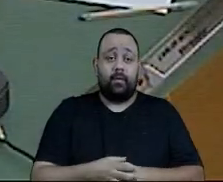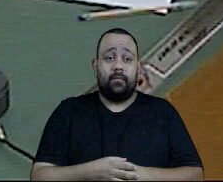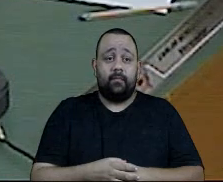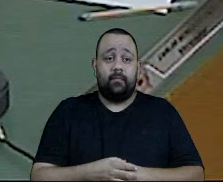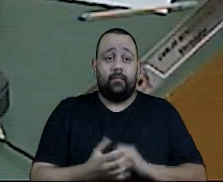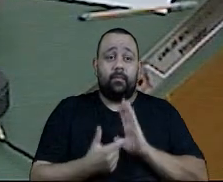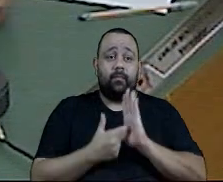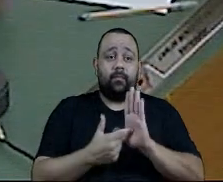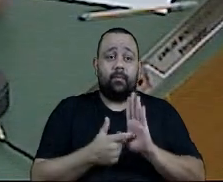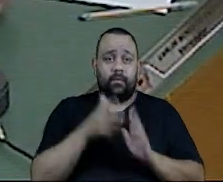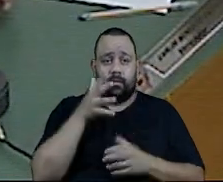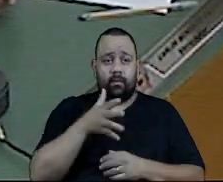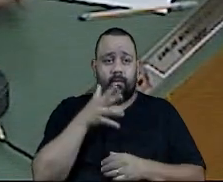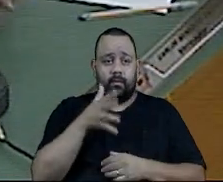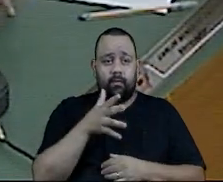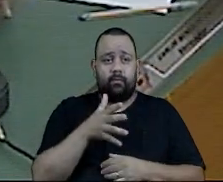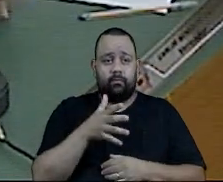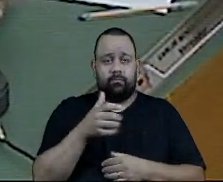E a